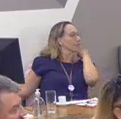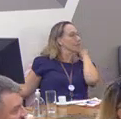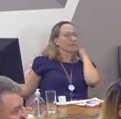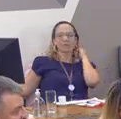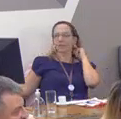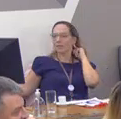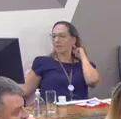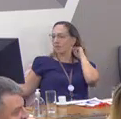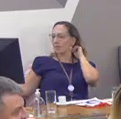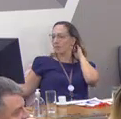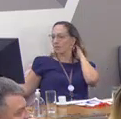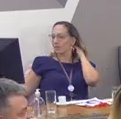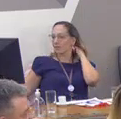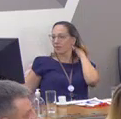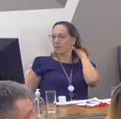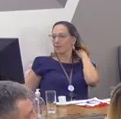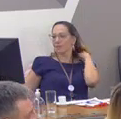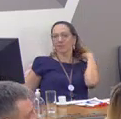Sai fora